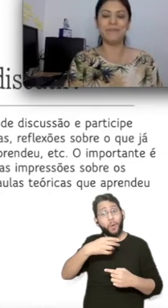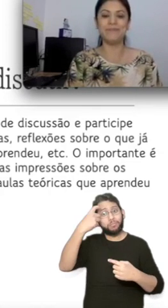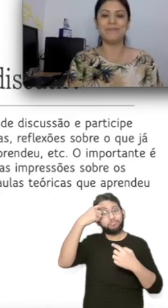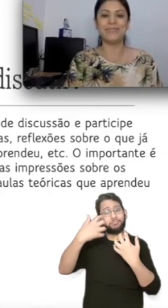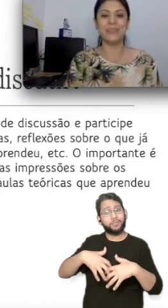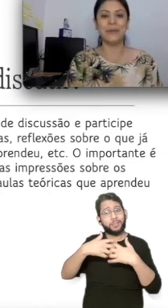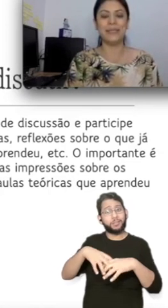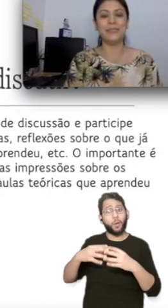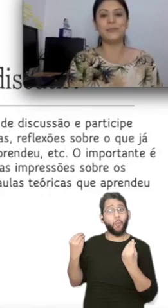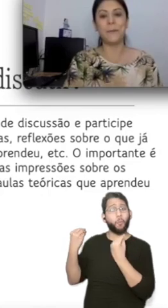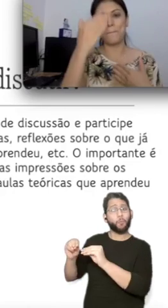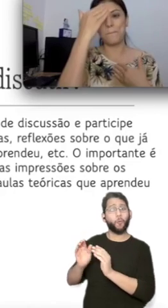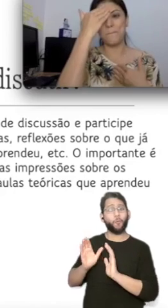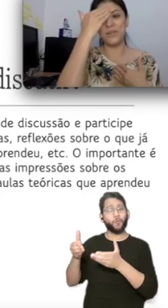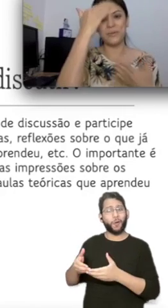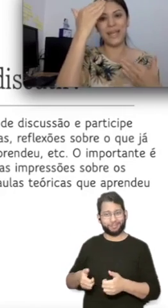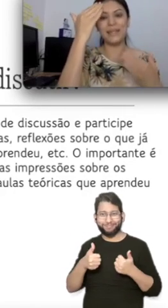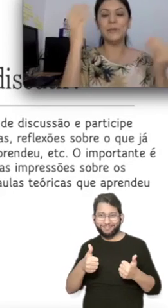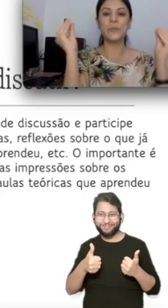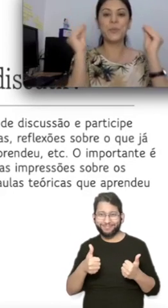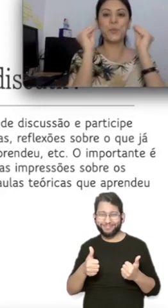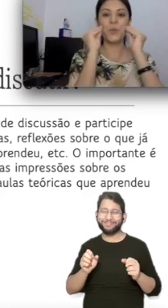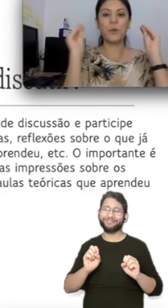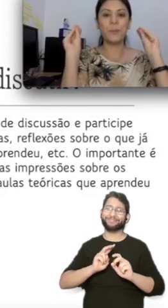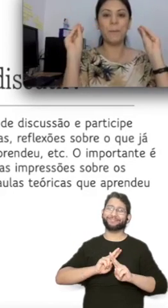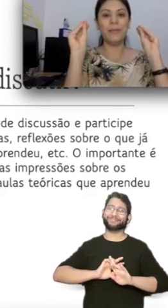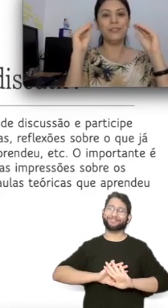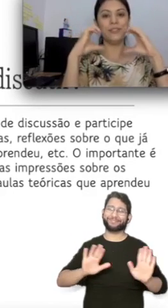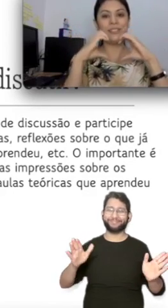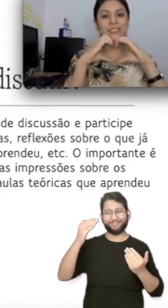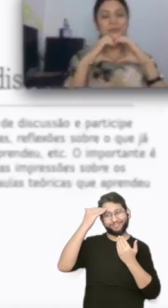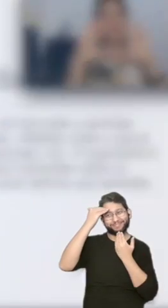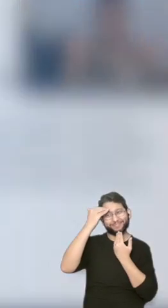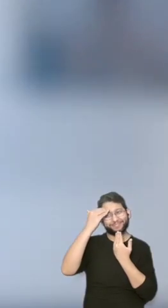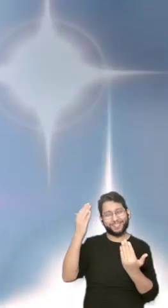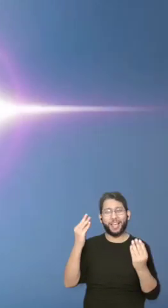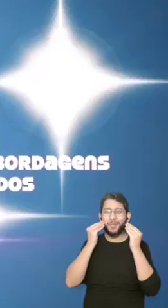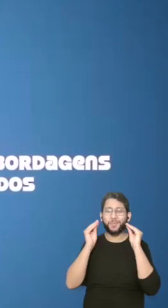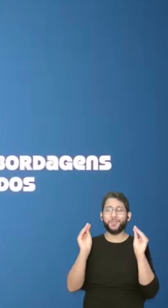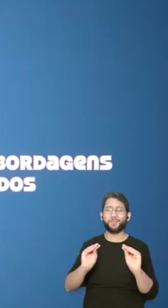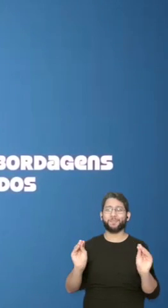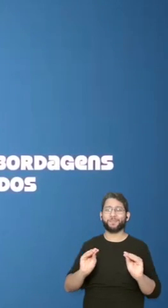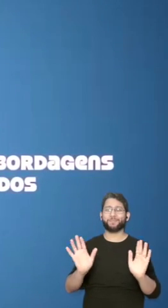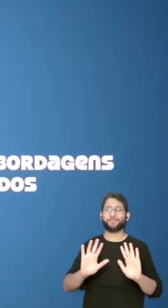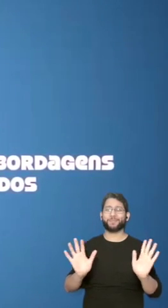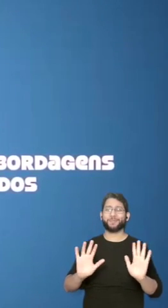bem? Então é isso. Muito obrigada, beijo no coração, tchau, tchau.